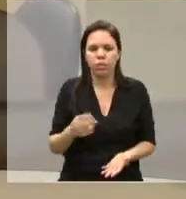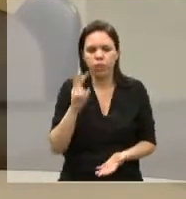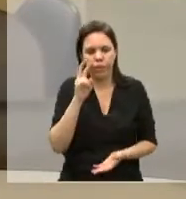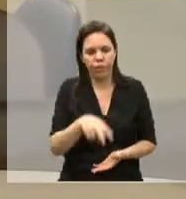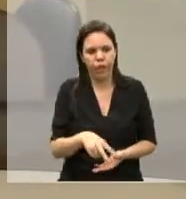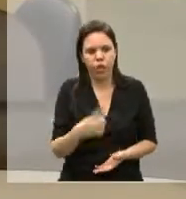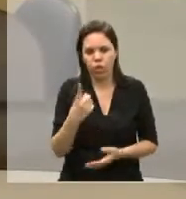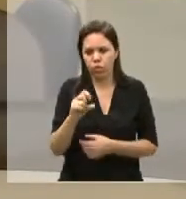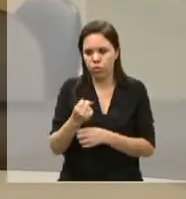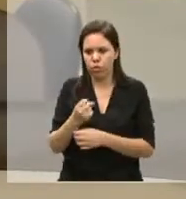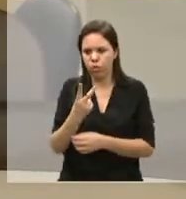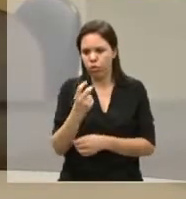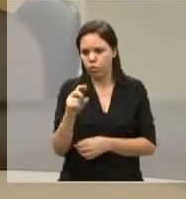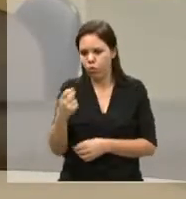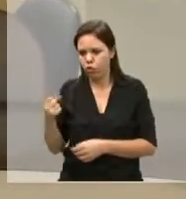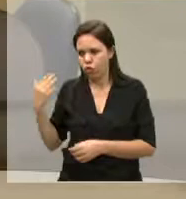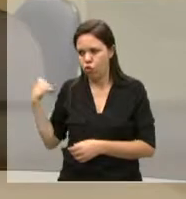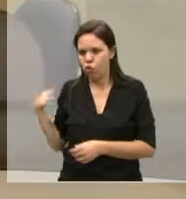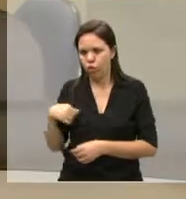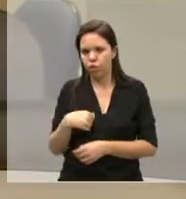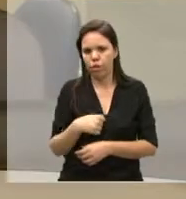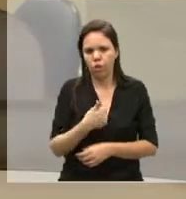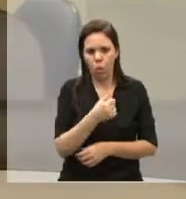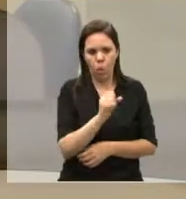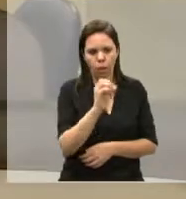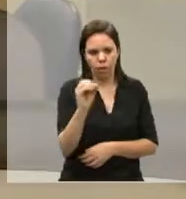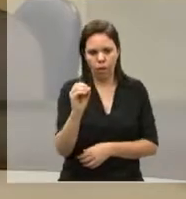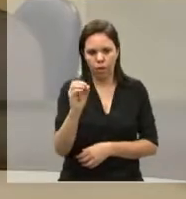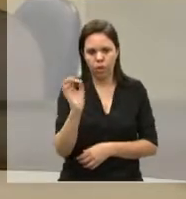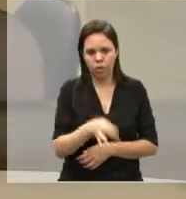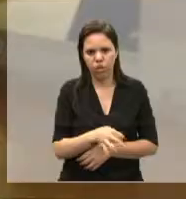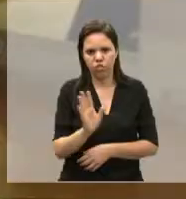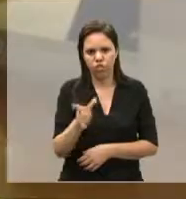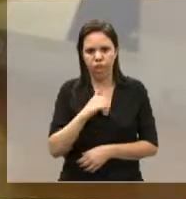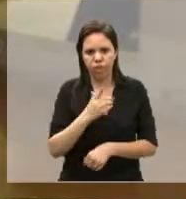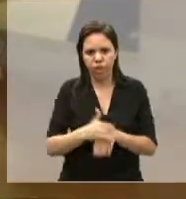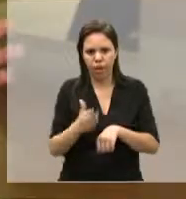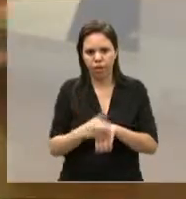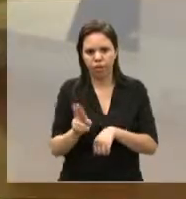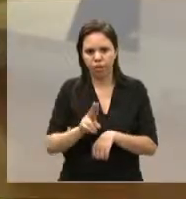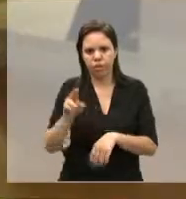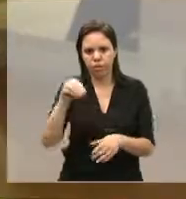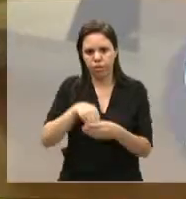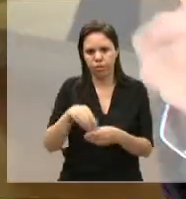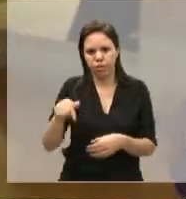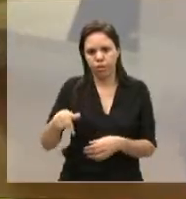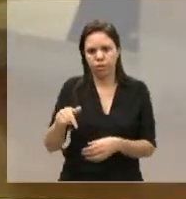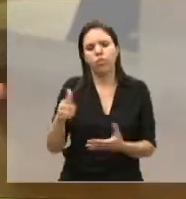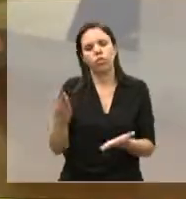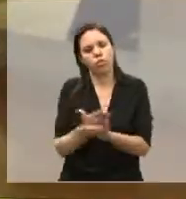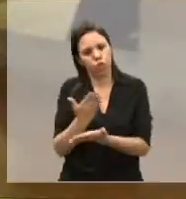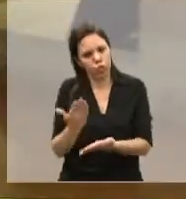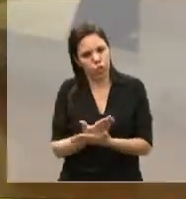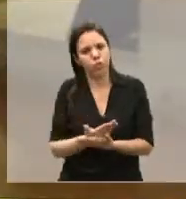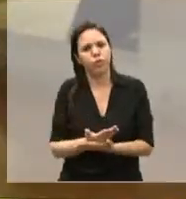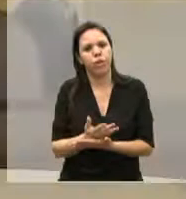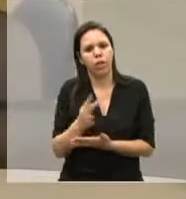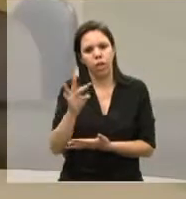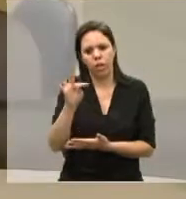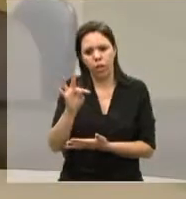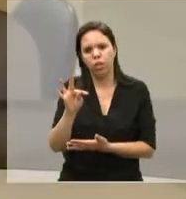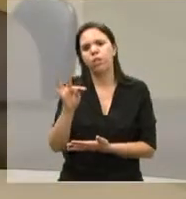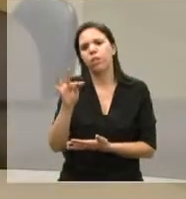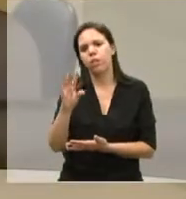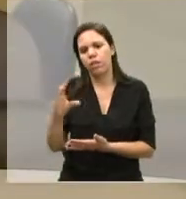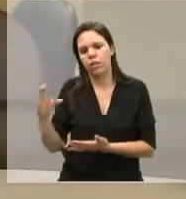2018. Eu diria que 80% deles já tem aplicabilidade. Né? Saiu do livro, do TCC. Está pronto